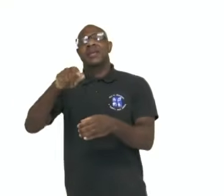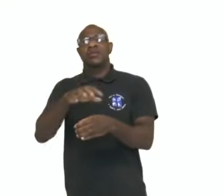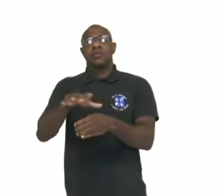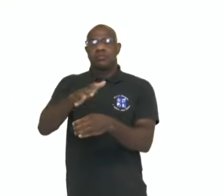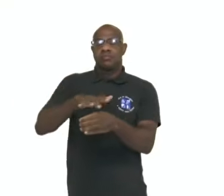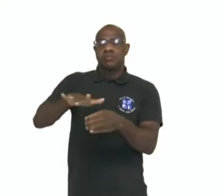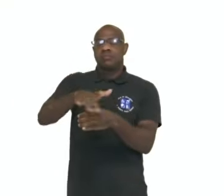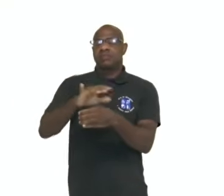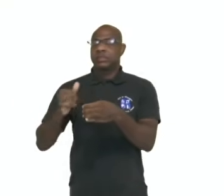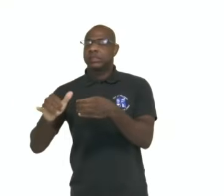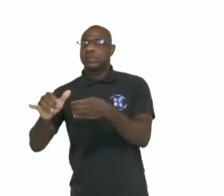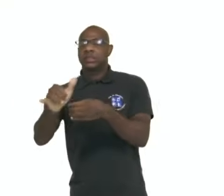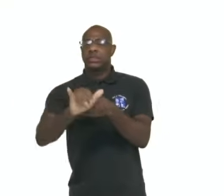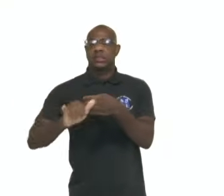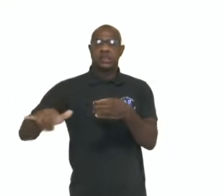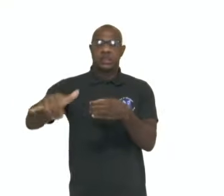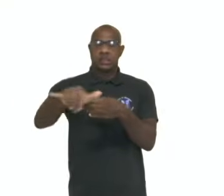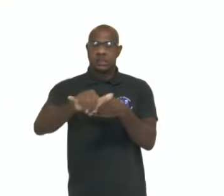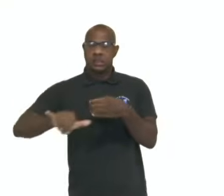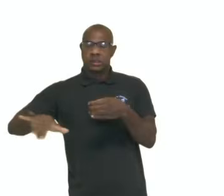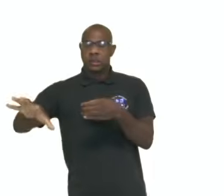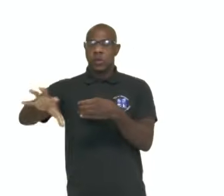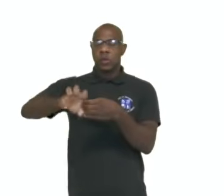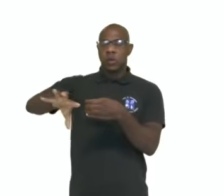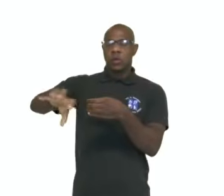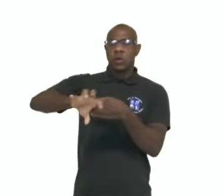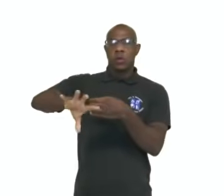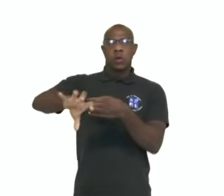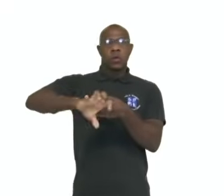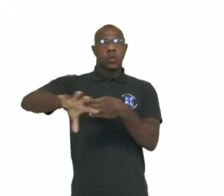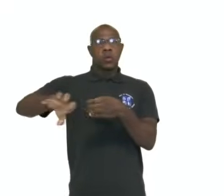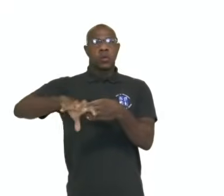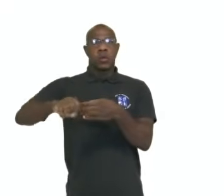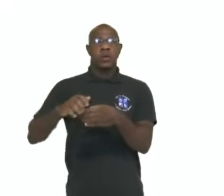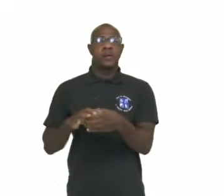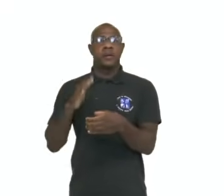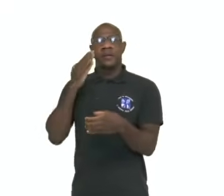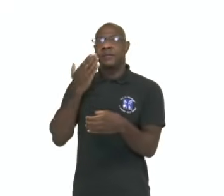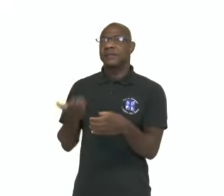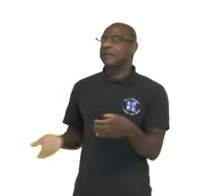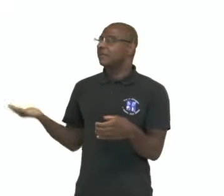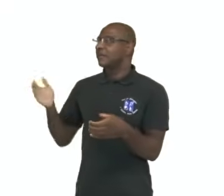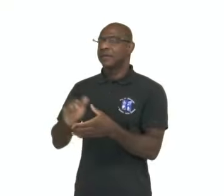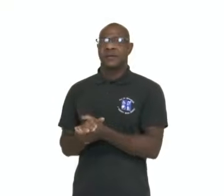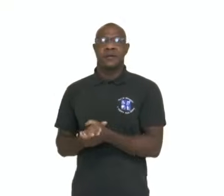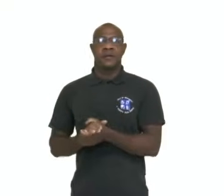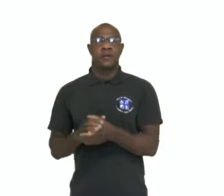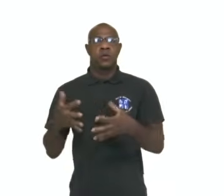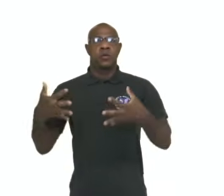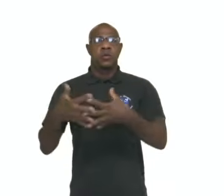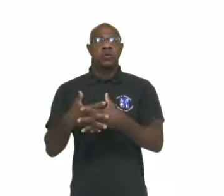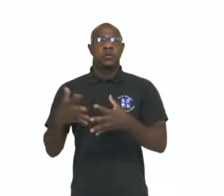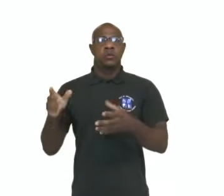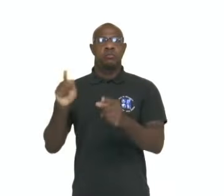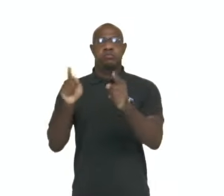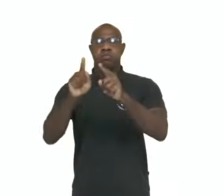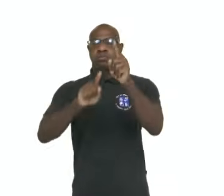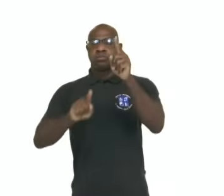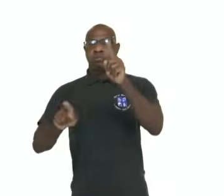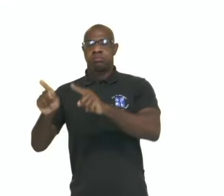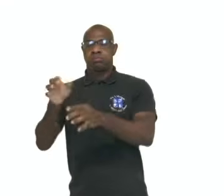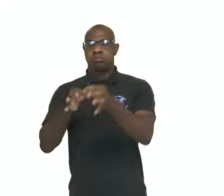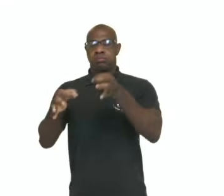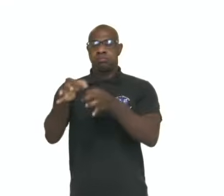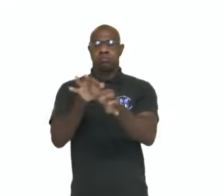Impulsos elétricos no interior das células do corpo humano, olha que coisa mais linda, né? Os impulsos elétricos ocorrendo aqui nas células,